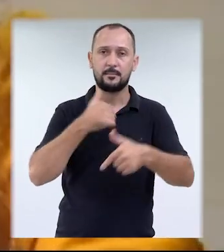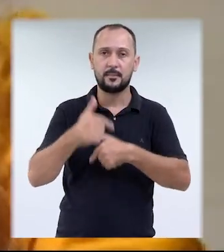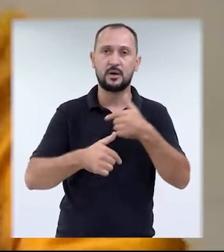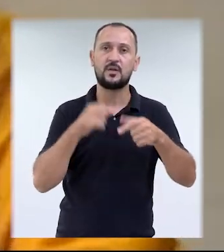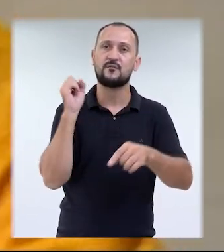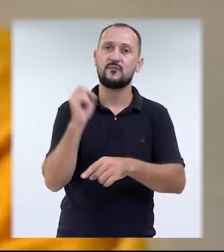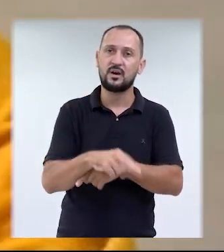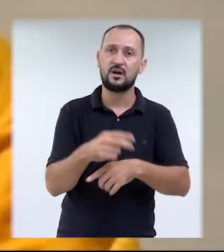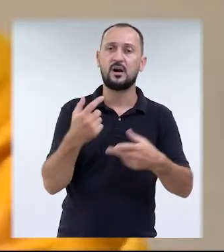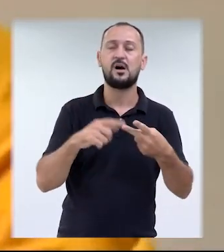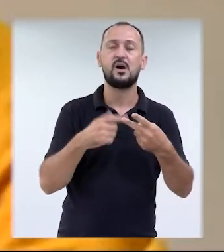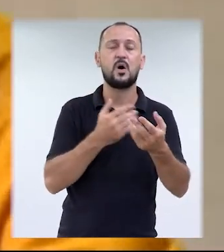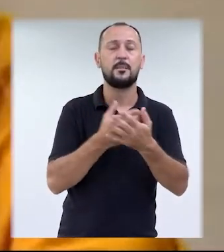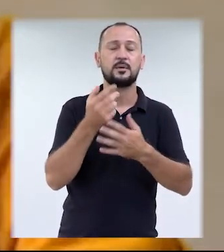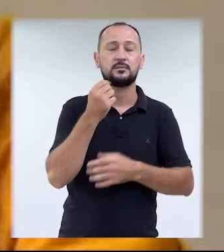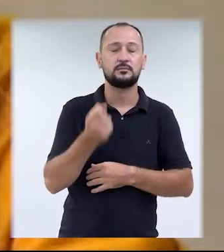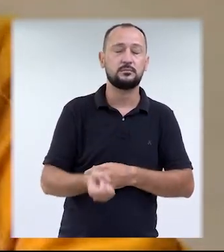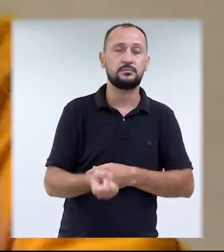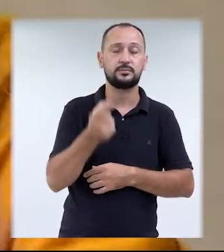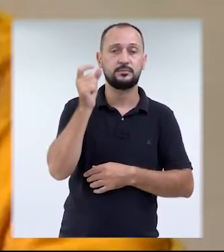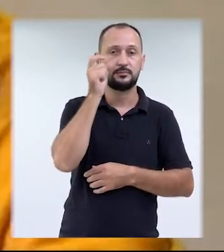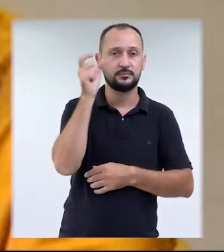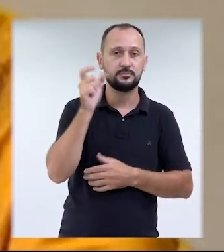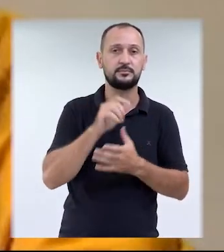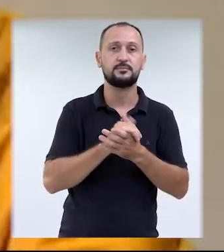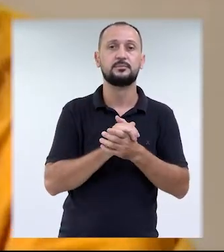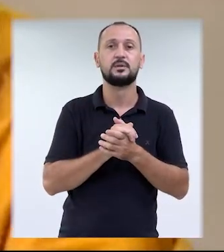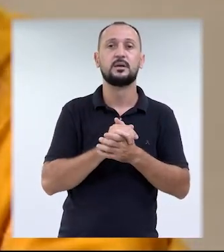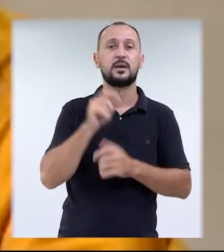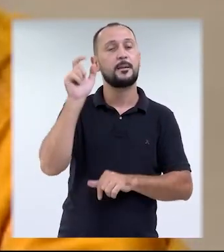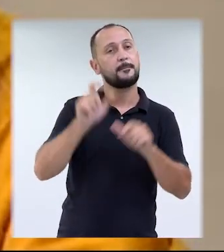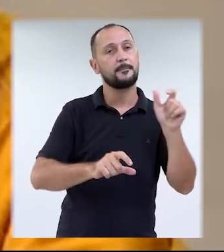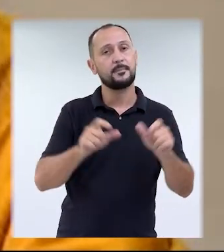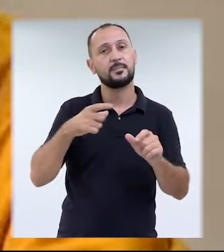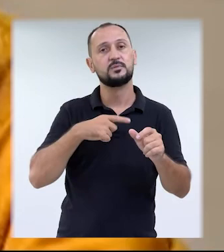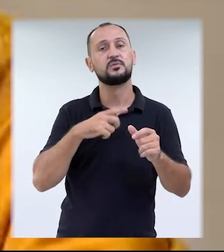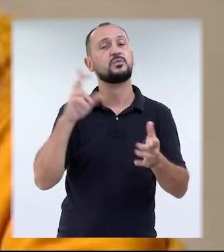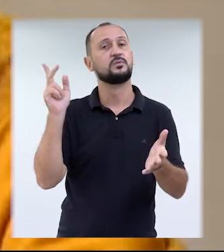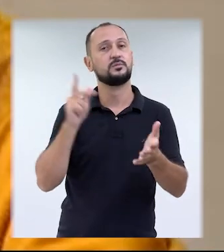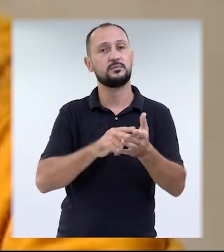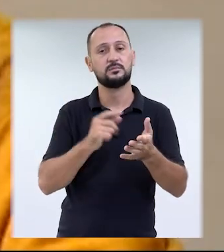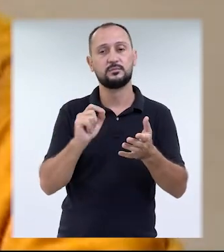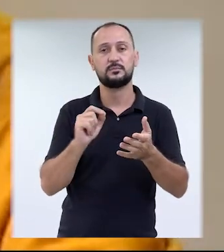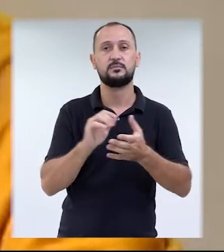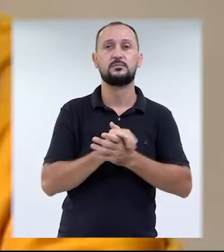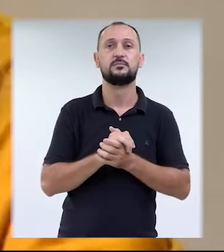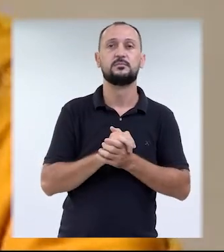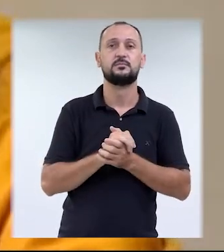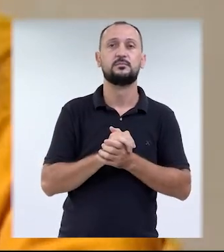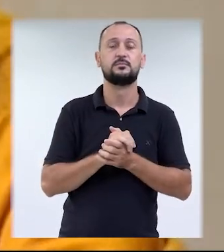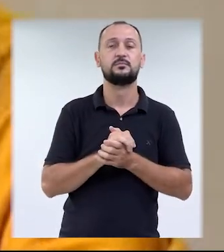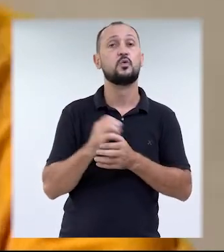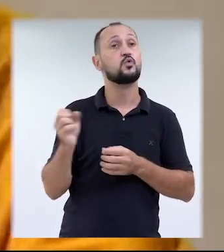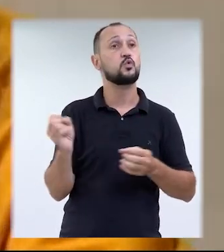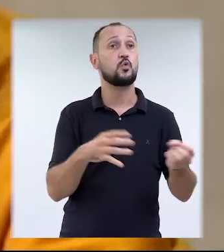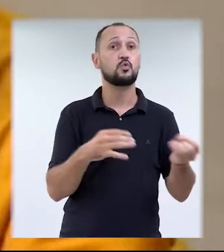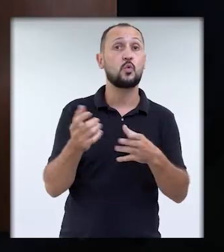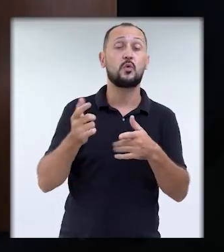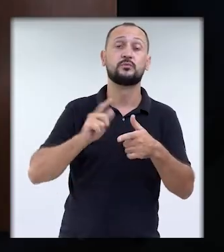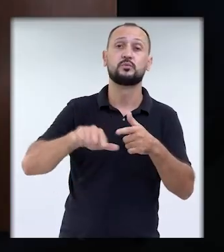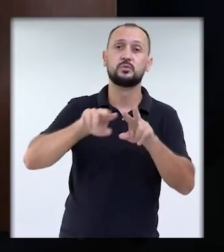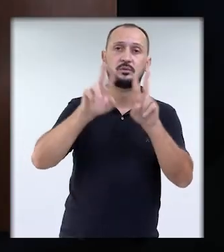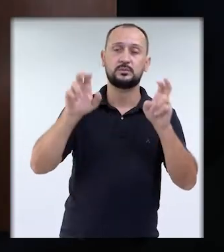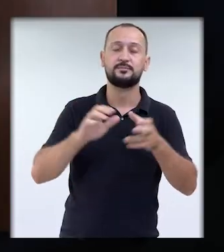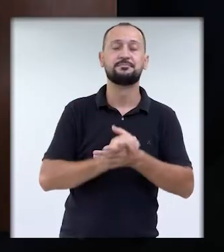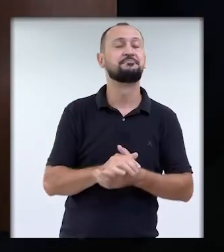trabalho. Começa realmente a despertar insights, né? E a pessoa vai realmente fazendo movimentos